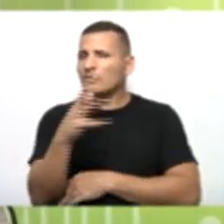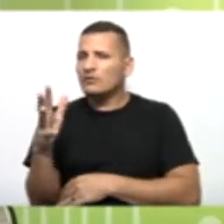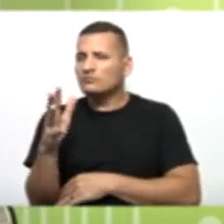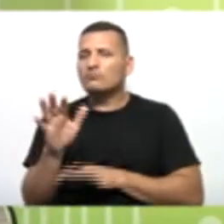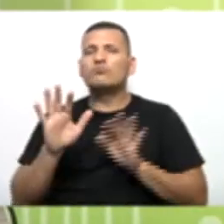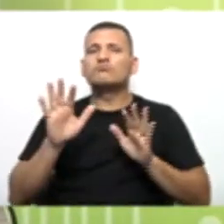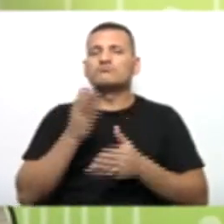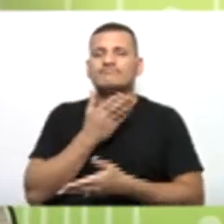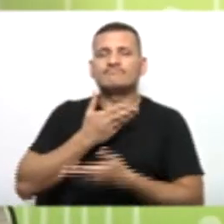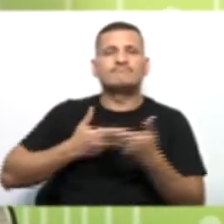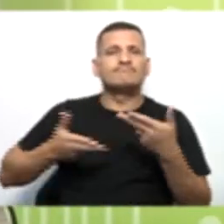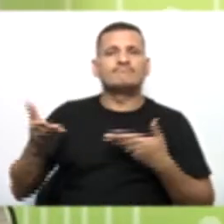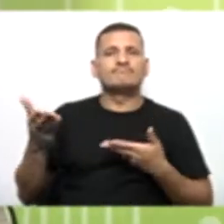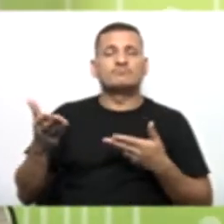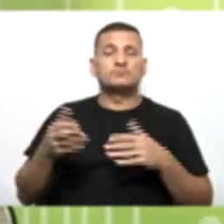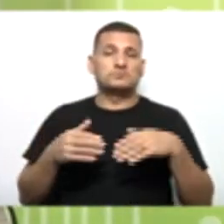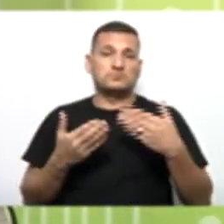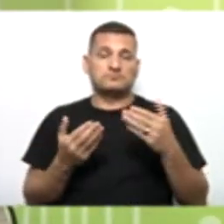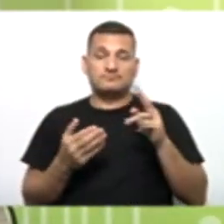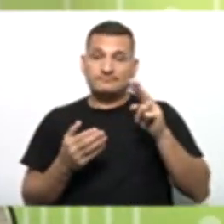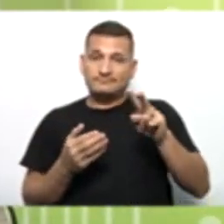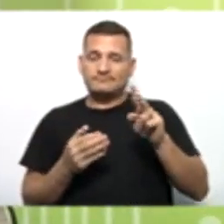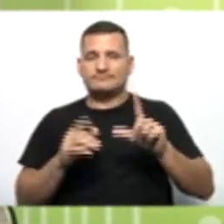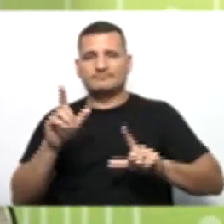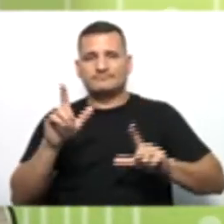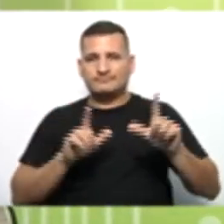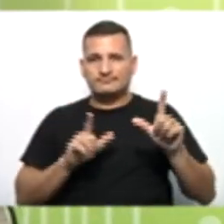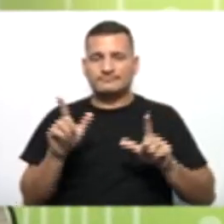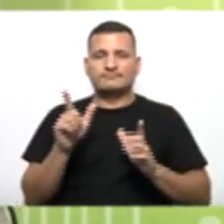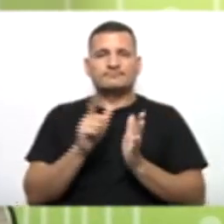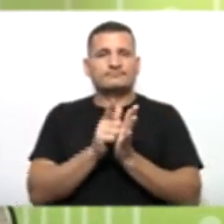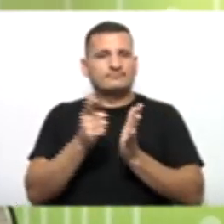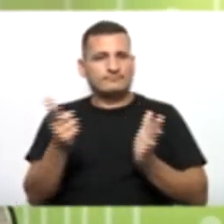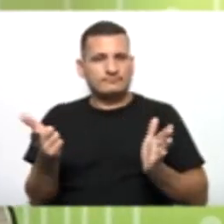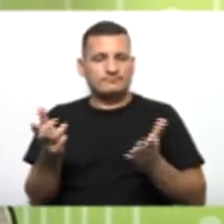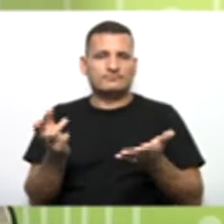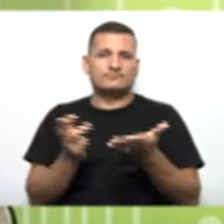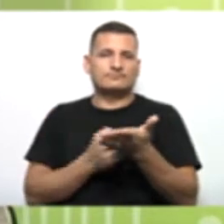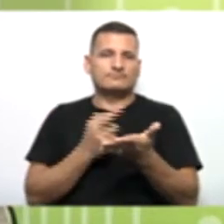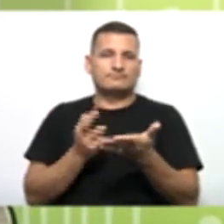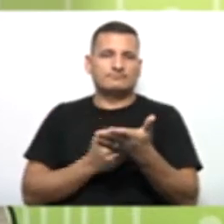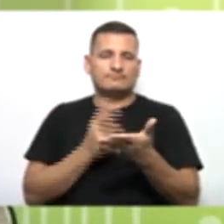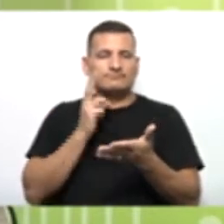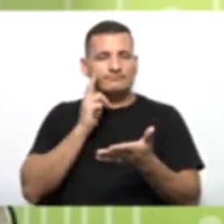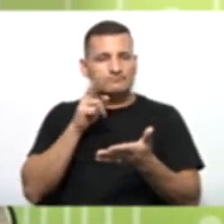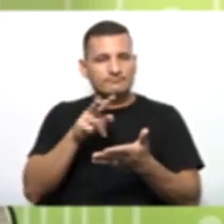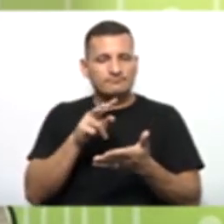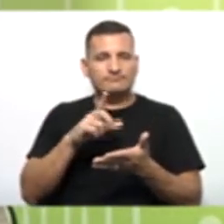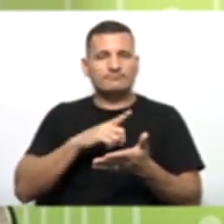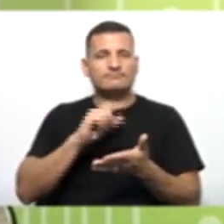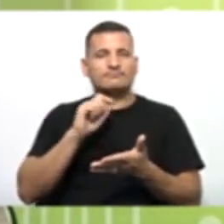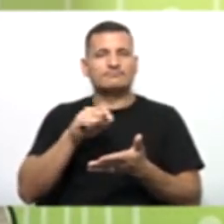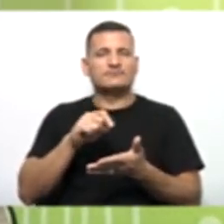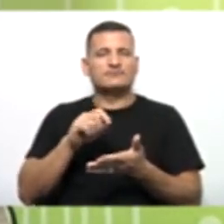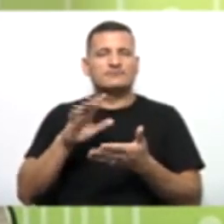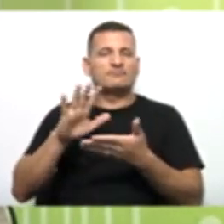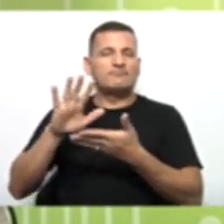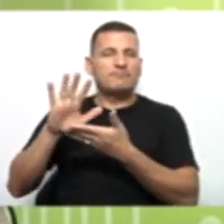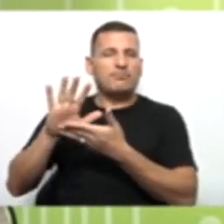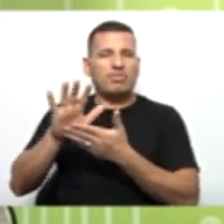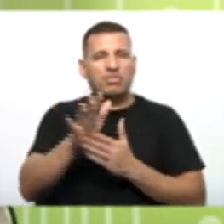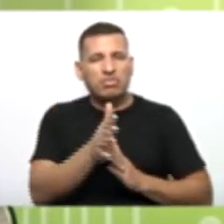Então, frequentemente nós vemos notícias nas TV, nos jornais, revistas, de desastres que acontecem, que